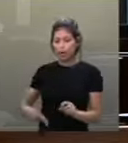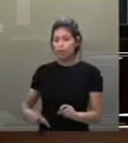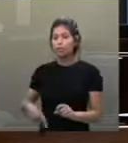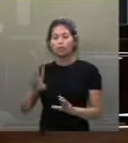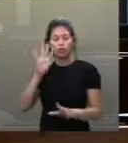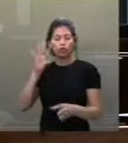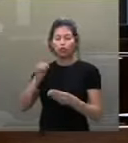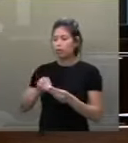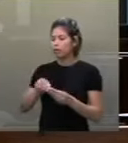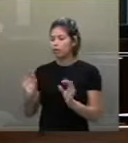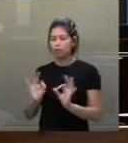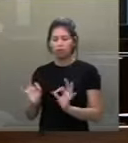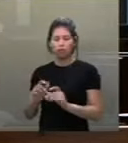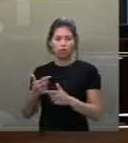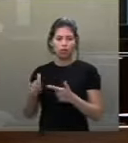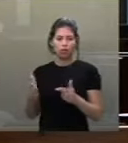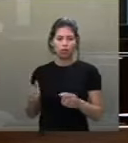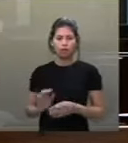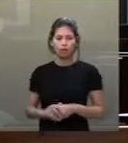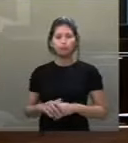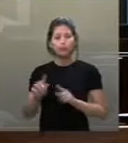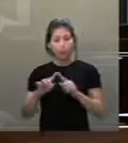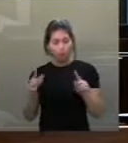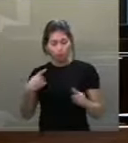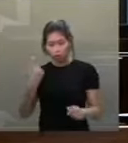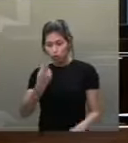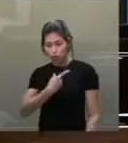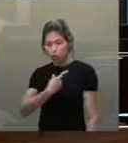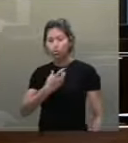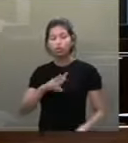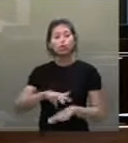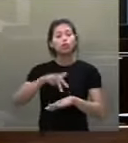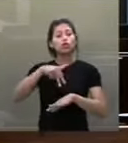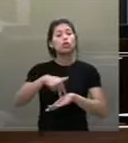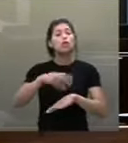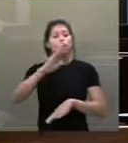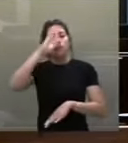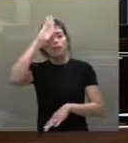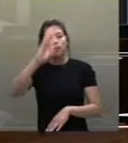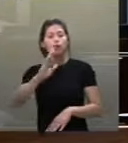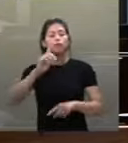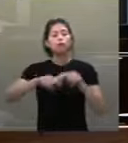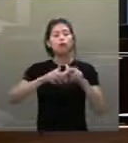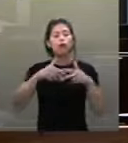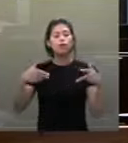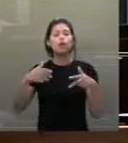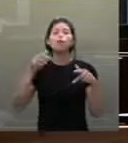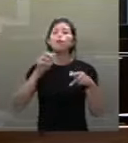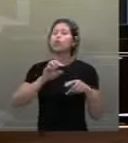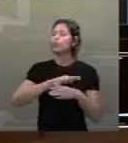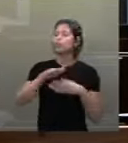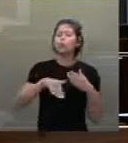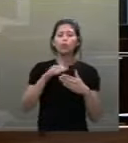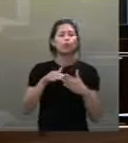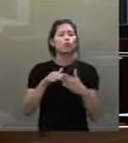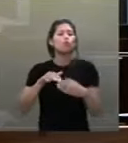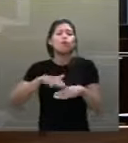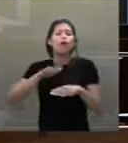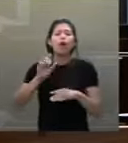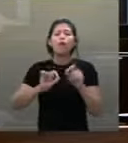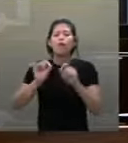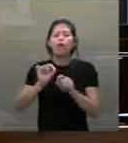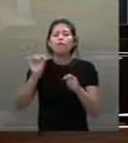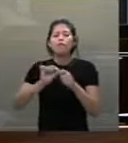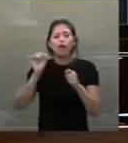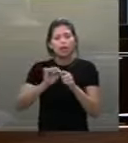não havia. Portanto, nós estamos aqui diante da principal ferramenta. Tudo mais, senadora Simone, tudo